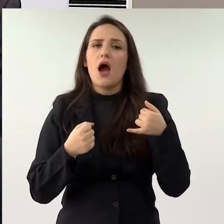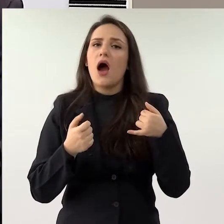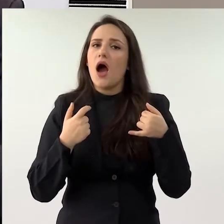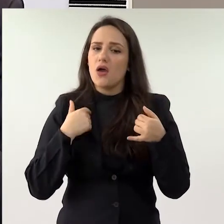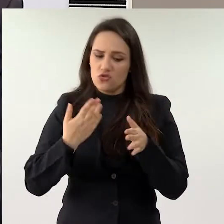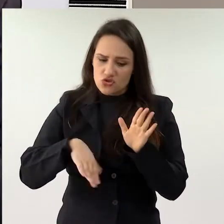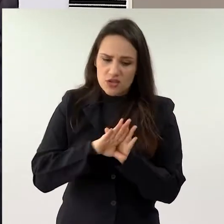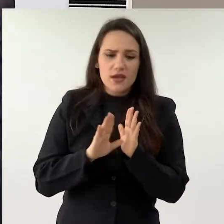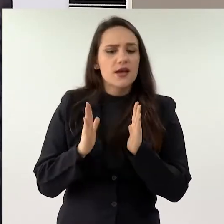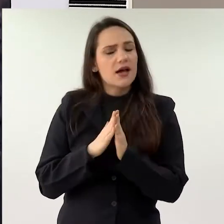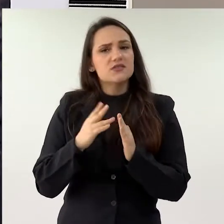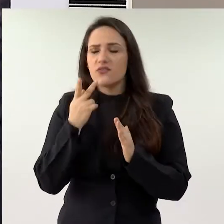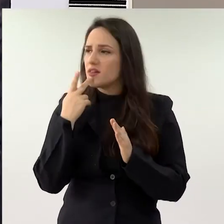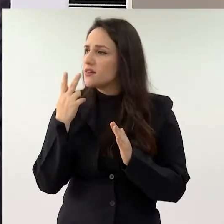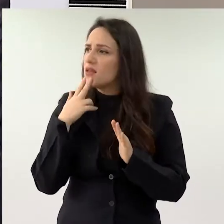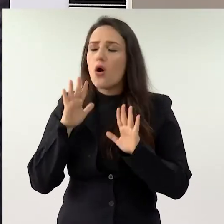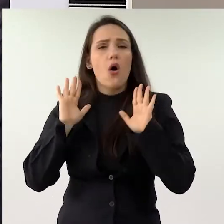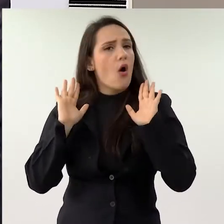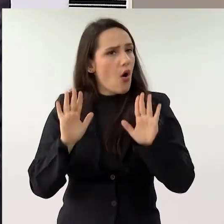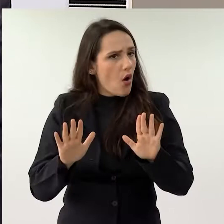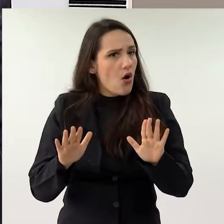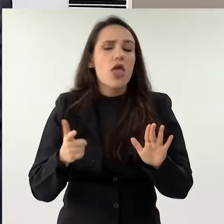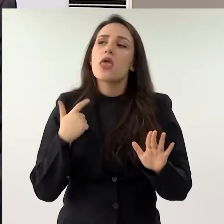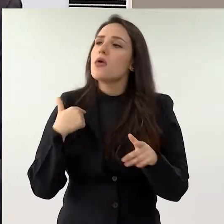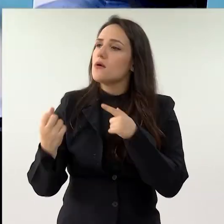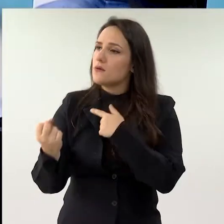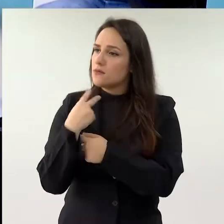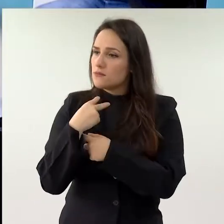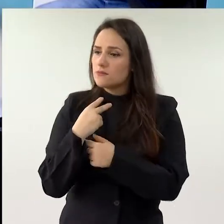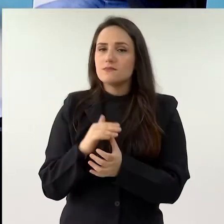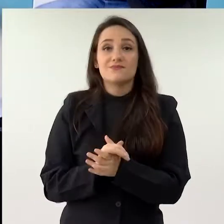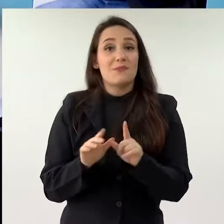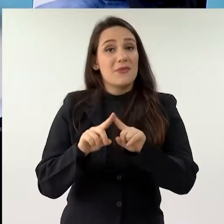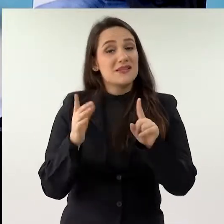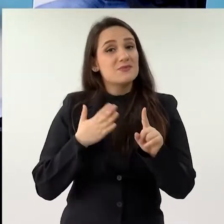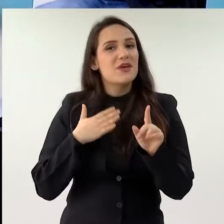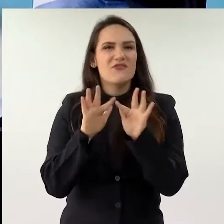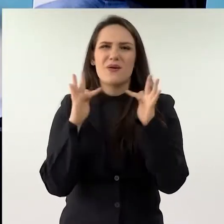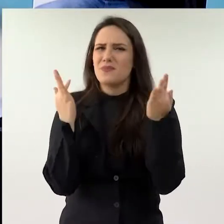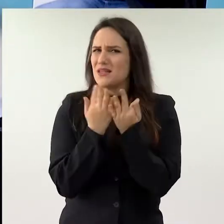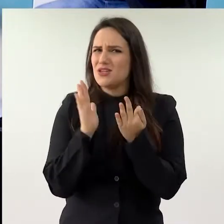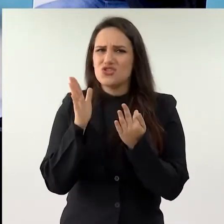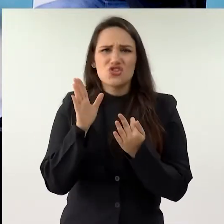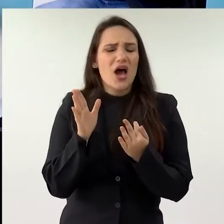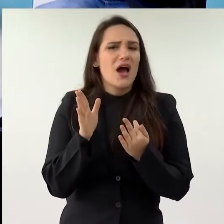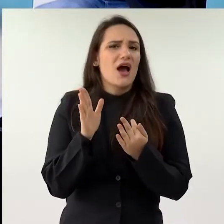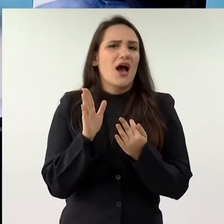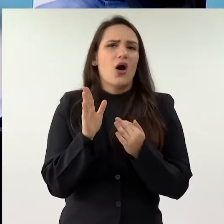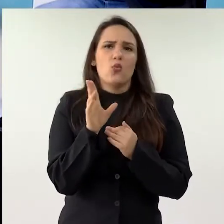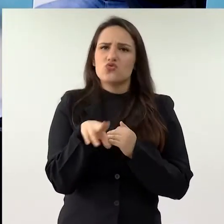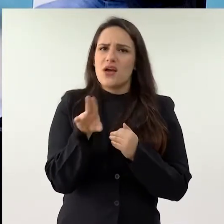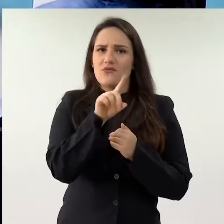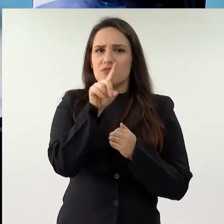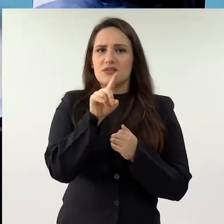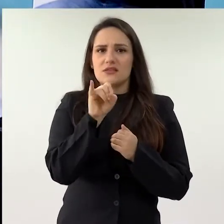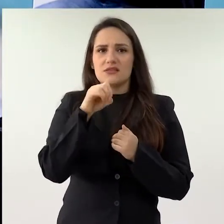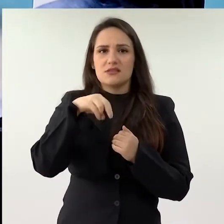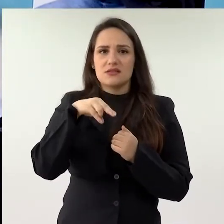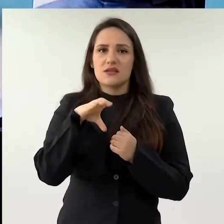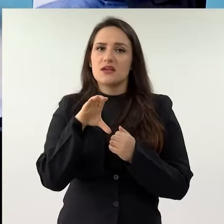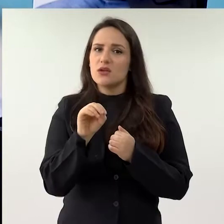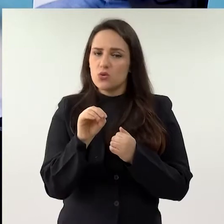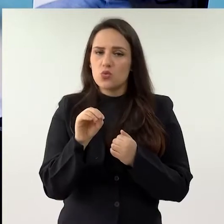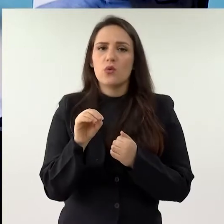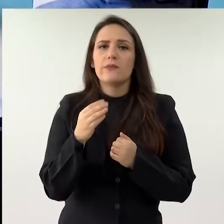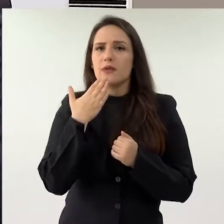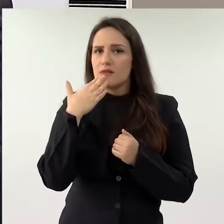Isso. Mas a minha família já estava tomando zinco, todas essas coisas que melhoram a imunidade, ministrada pelo médico,